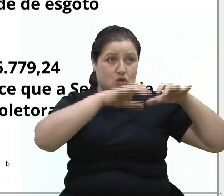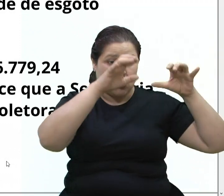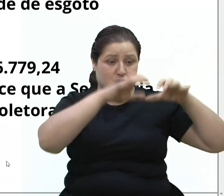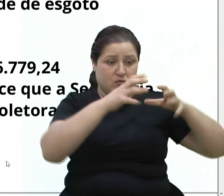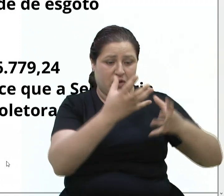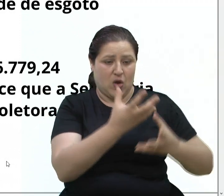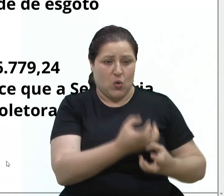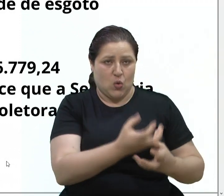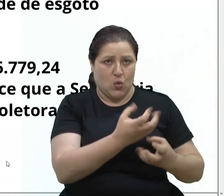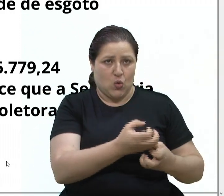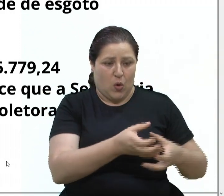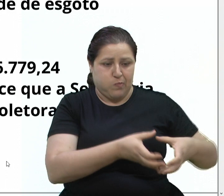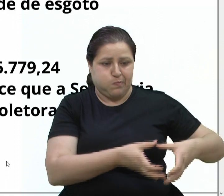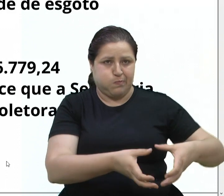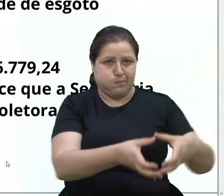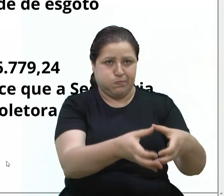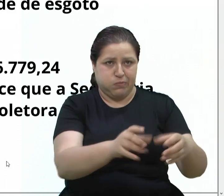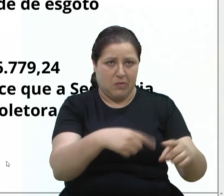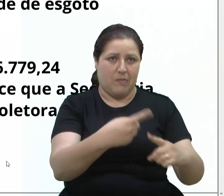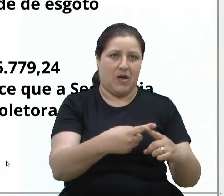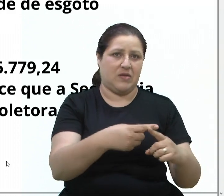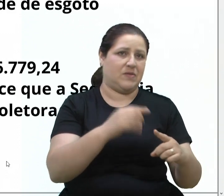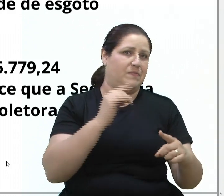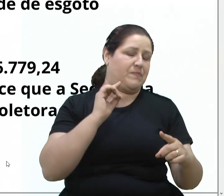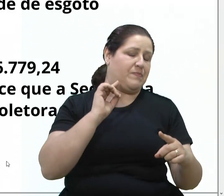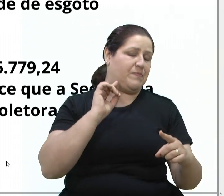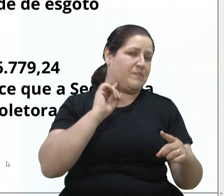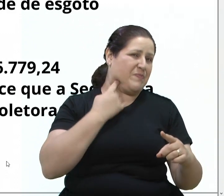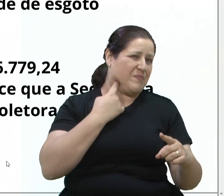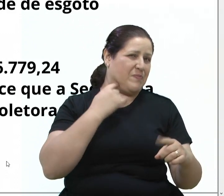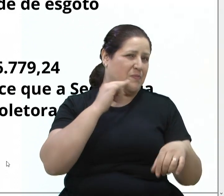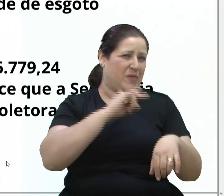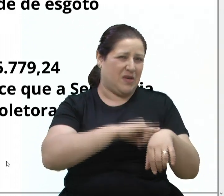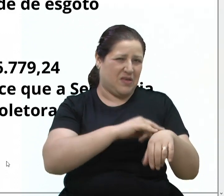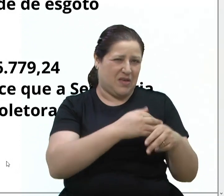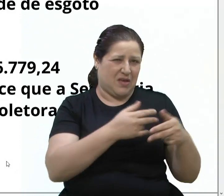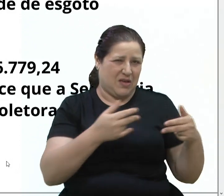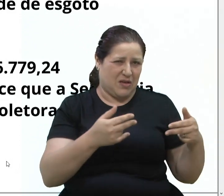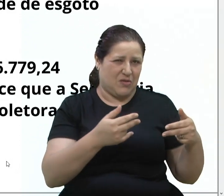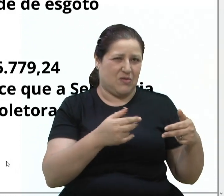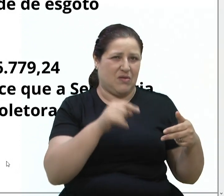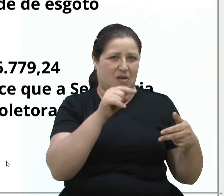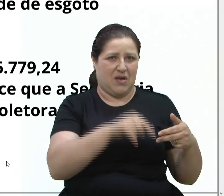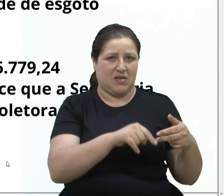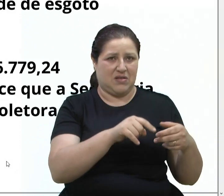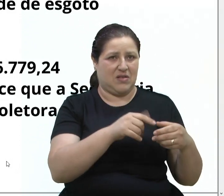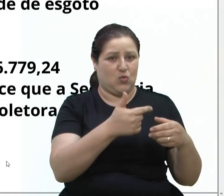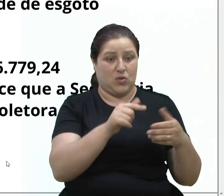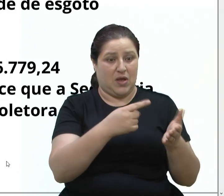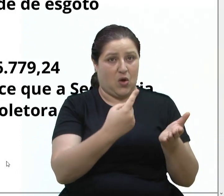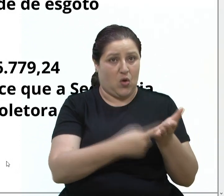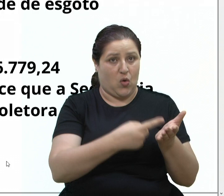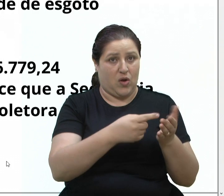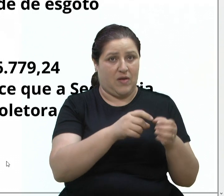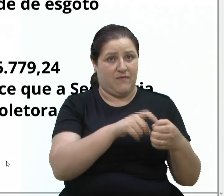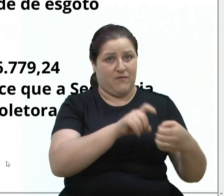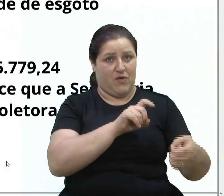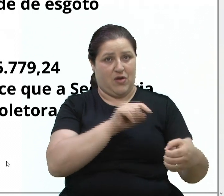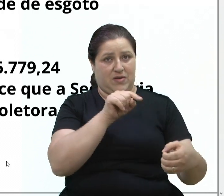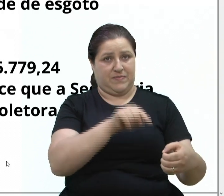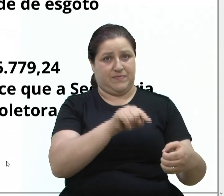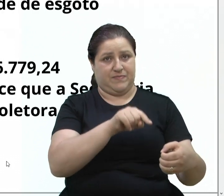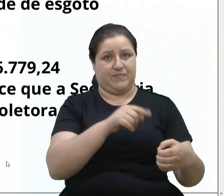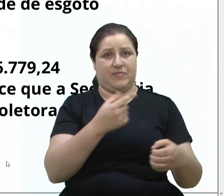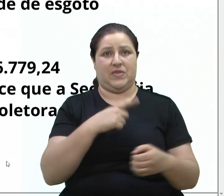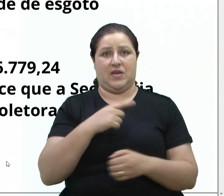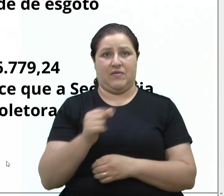ela ficou de fora desse acordo, tá? Mas isso aí não importa por enquanto. O valor transferido por esses